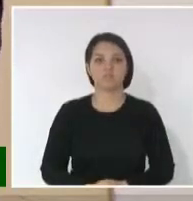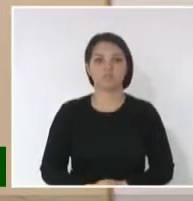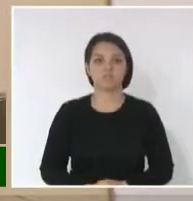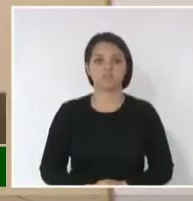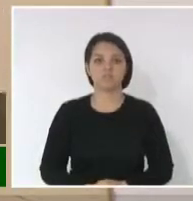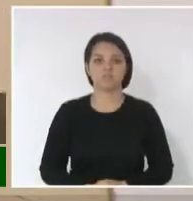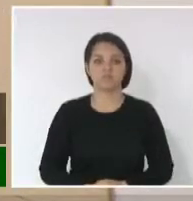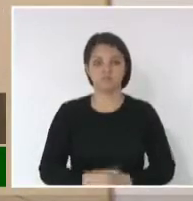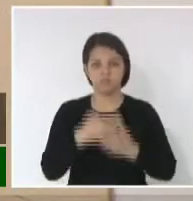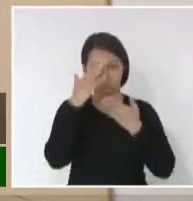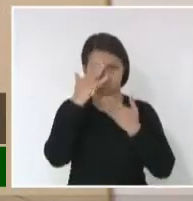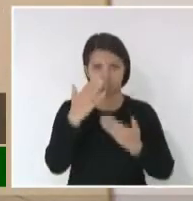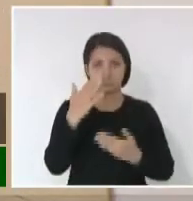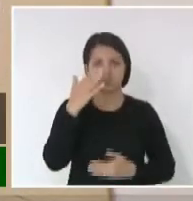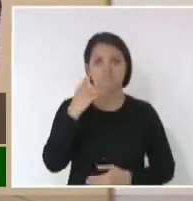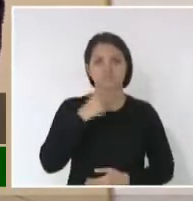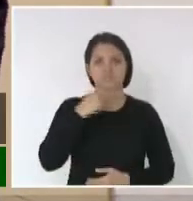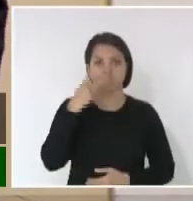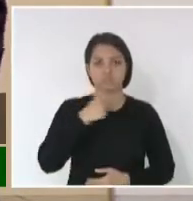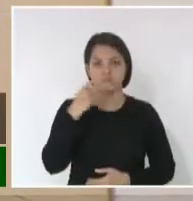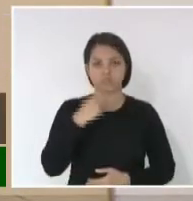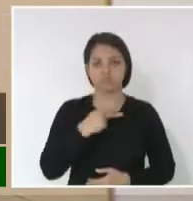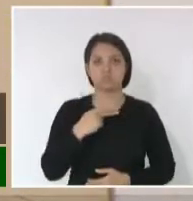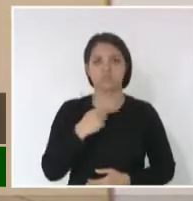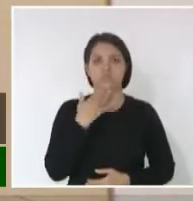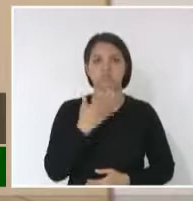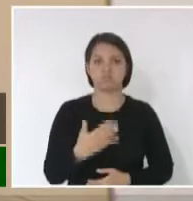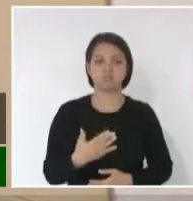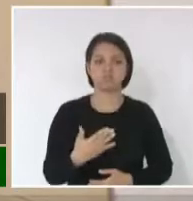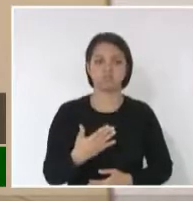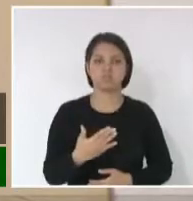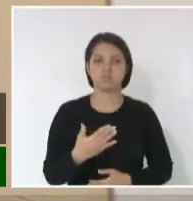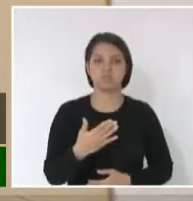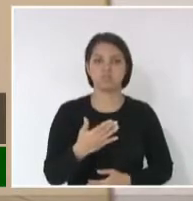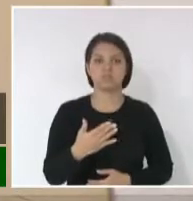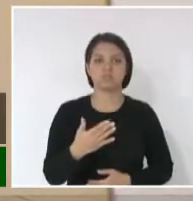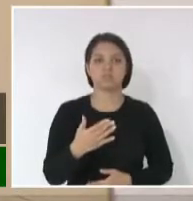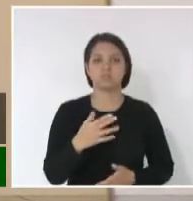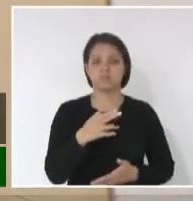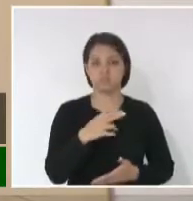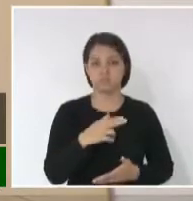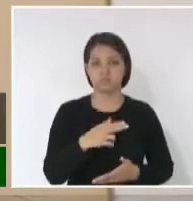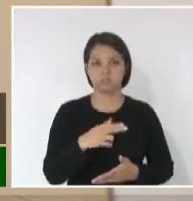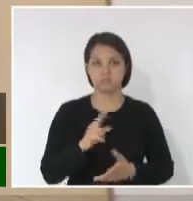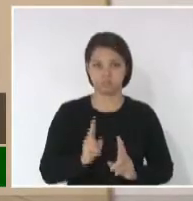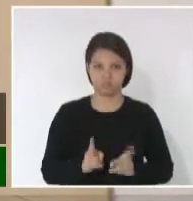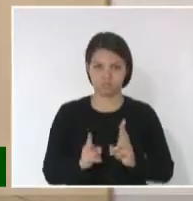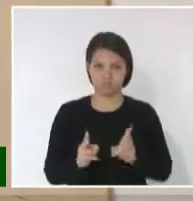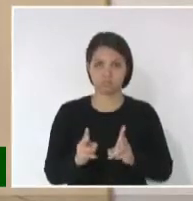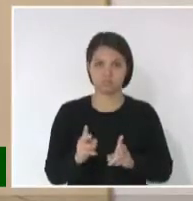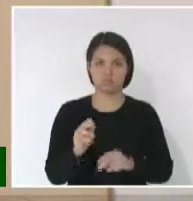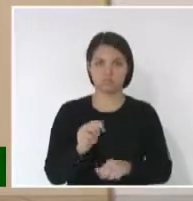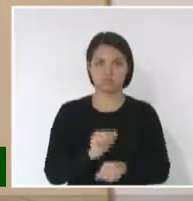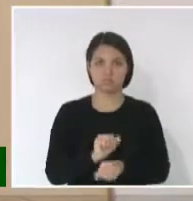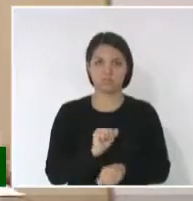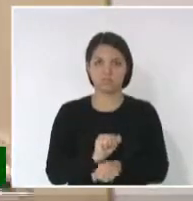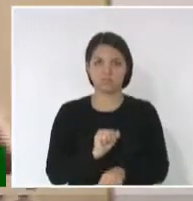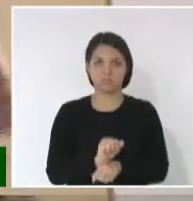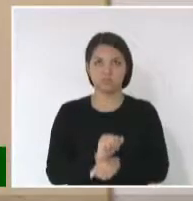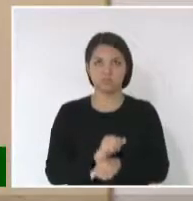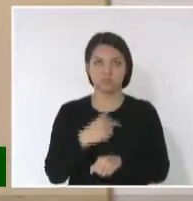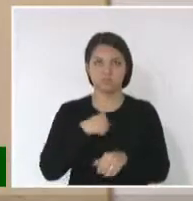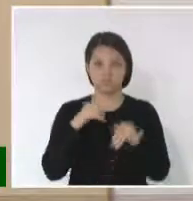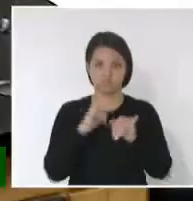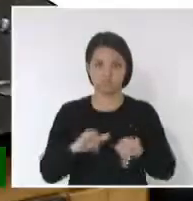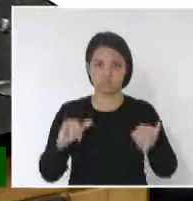Deputado Kennedy Nunes, solicito a Vossa Excelência para assumir por alguns minutos para que eu possa me manifestar na